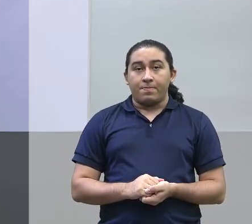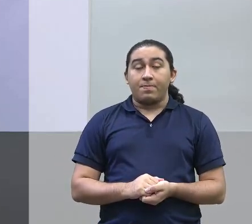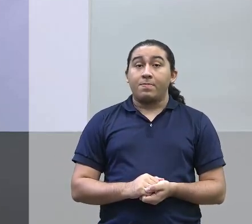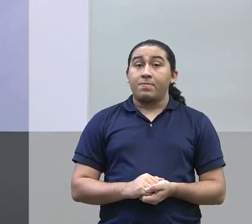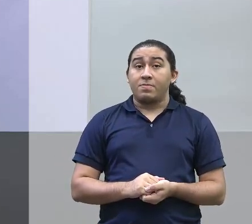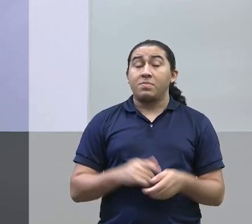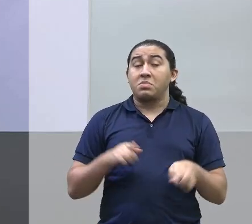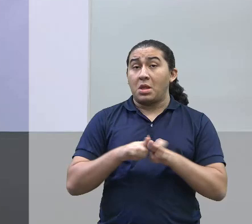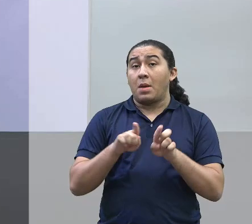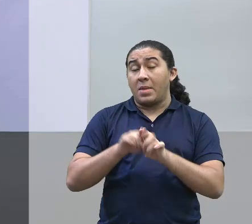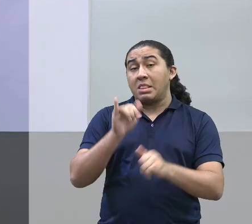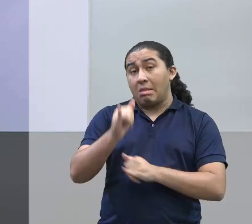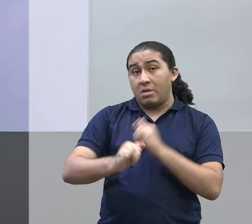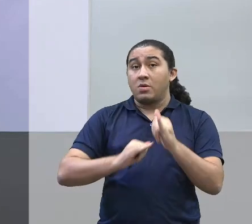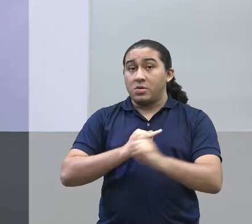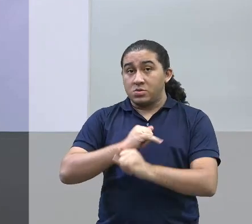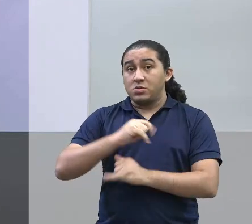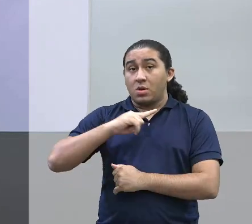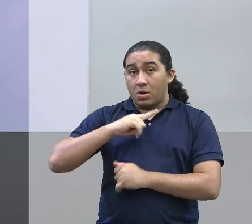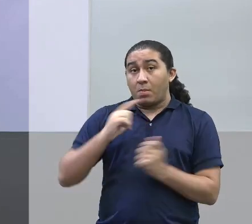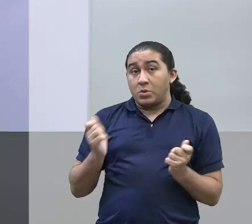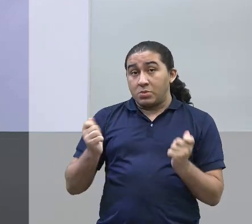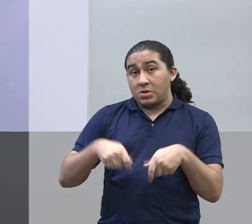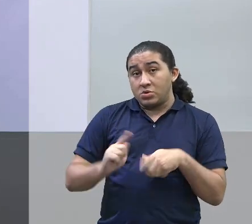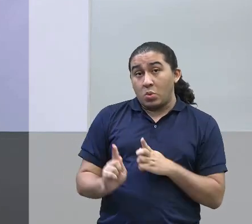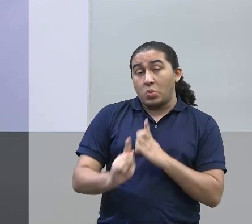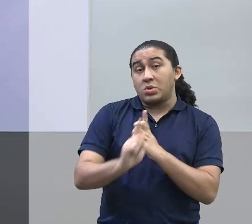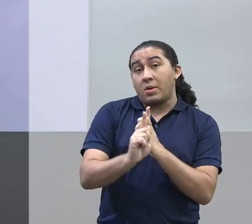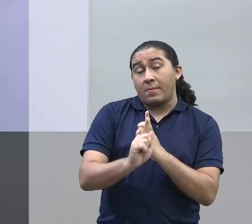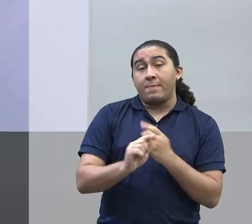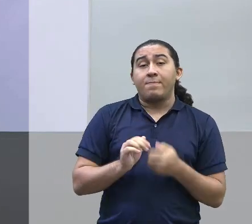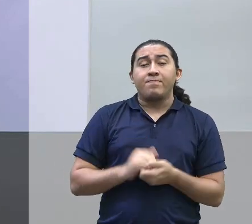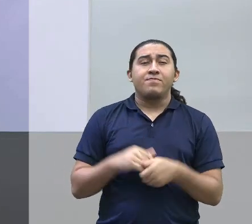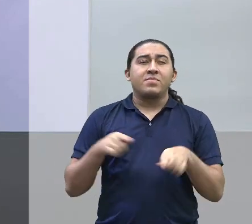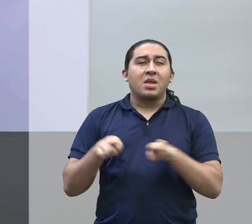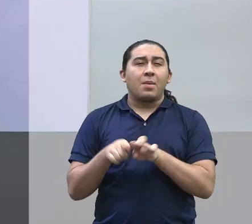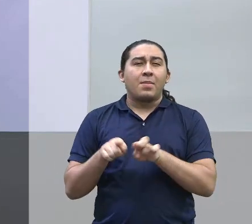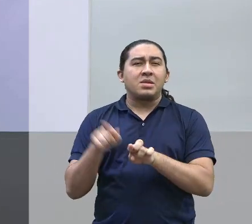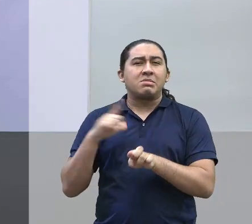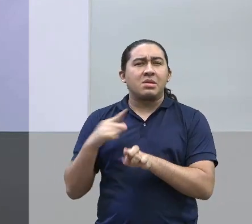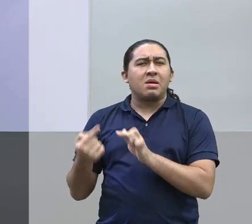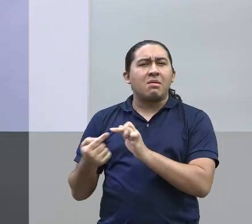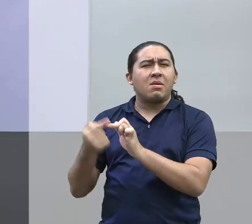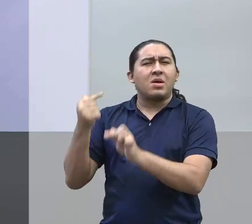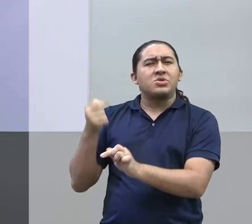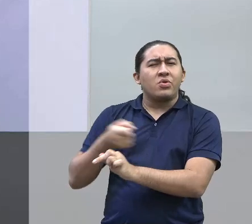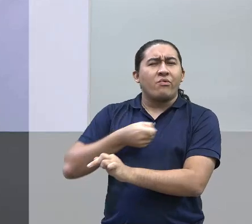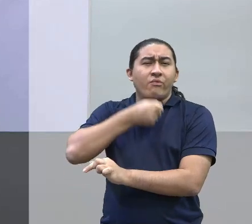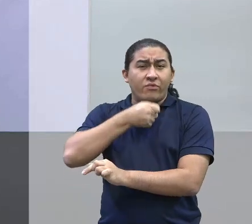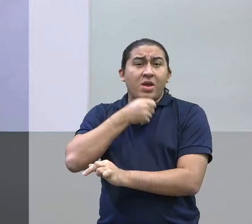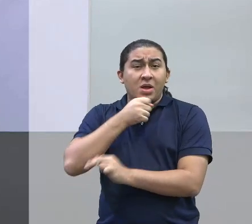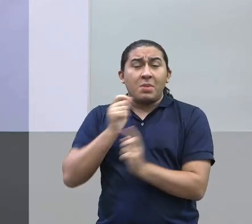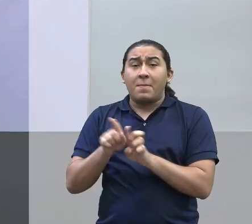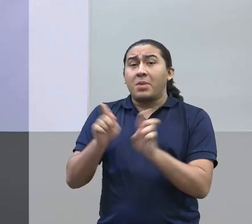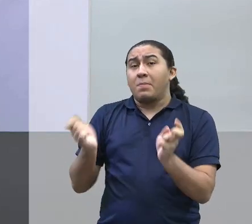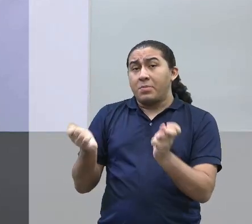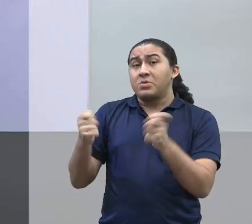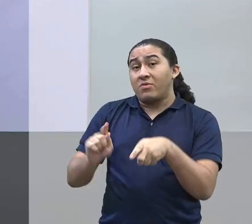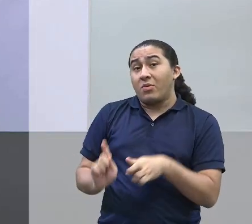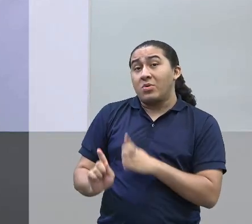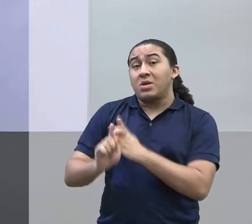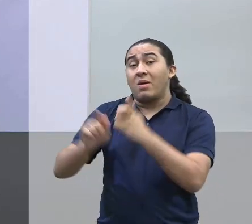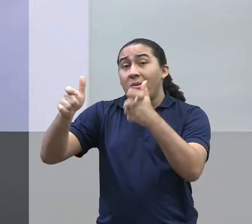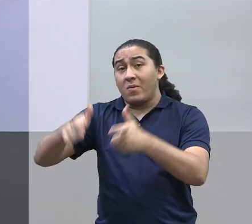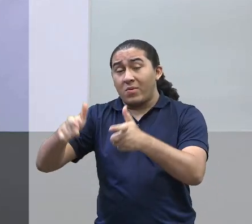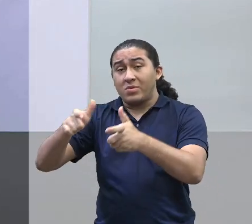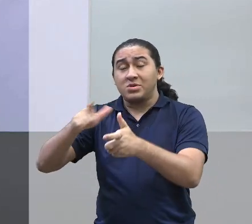internet e também nós podemos encontrar aquele antigo tipo que ainda encontramos nas